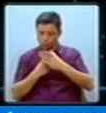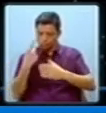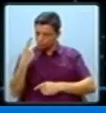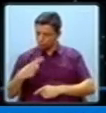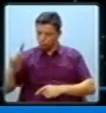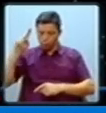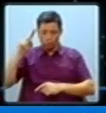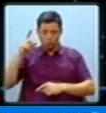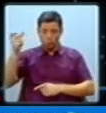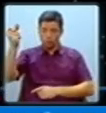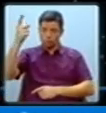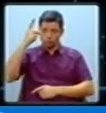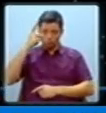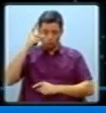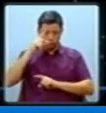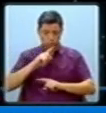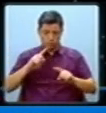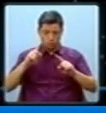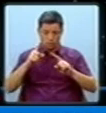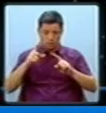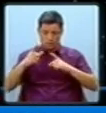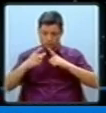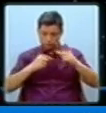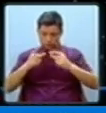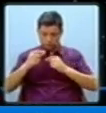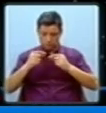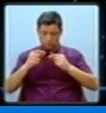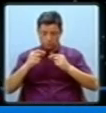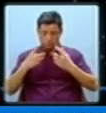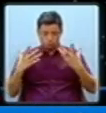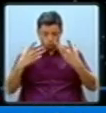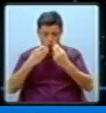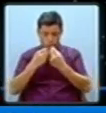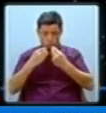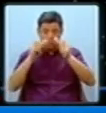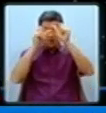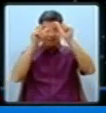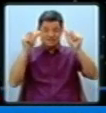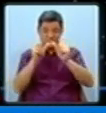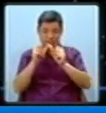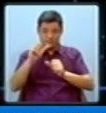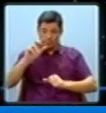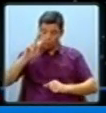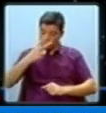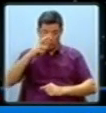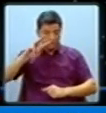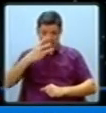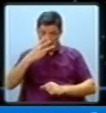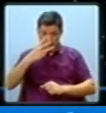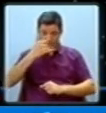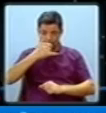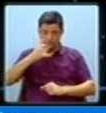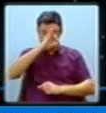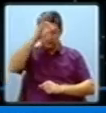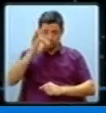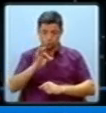Sol. Geralmente as estrelas estão juntas, são sistemas duplos ou triplos, e se calhar o facto de 25% das estrelas